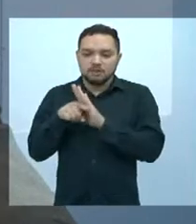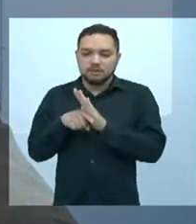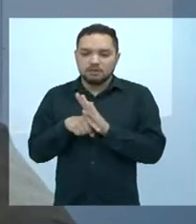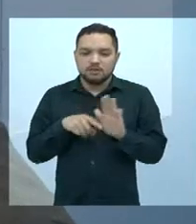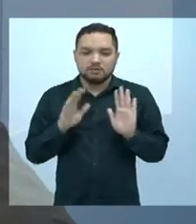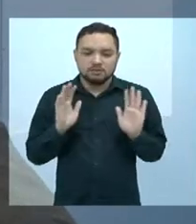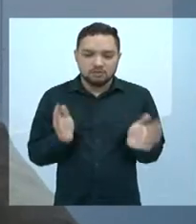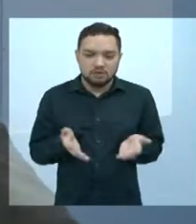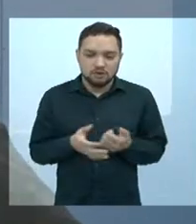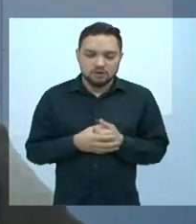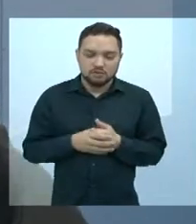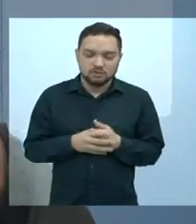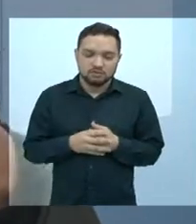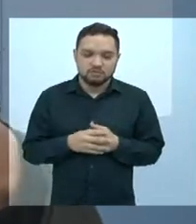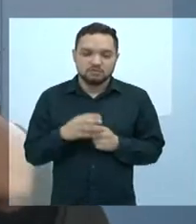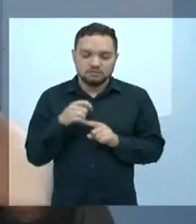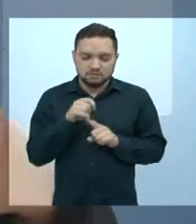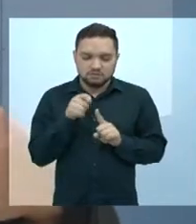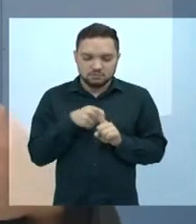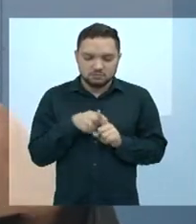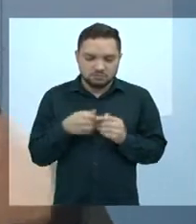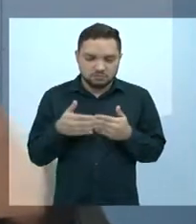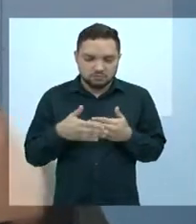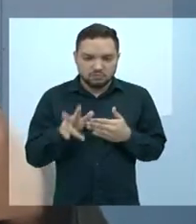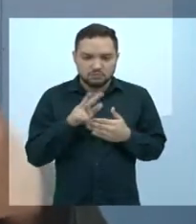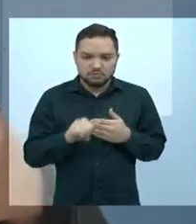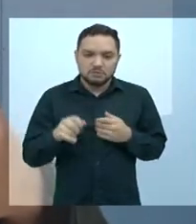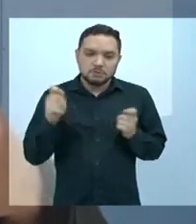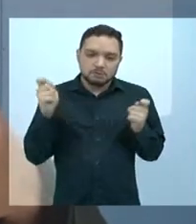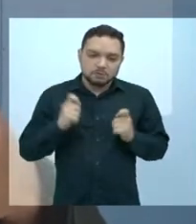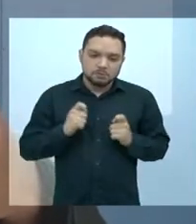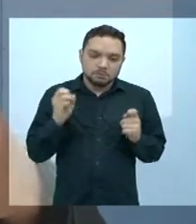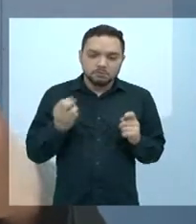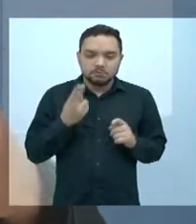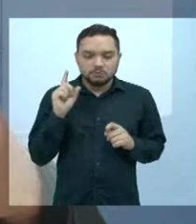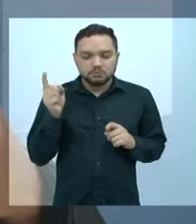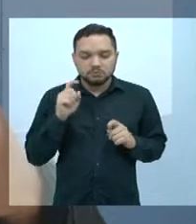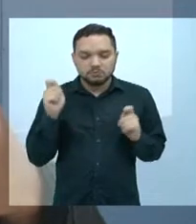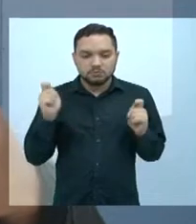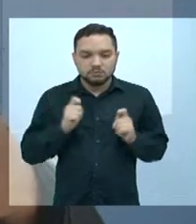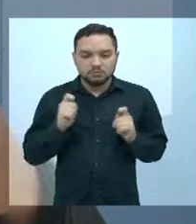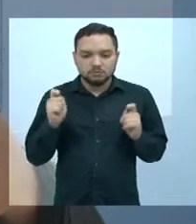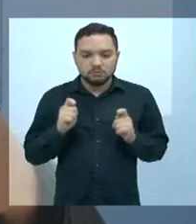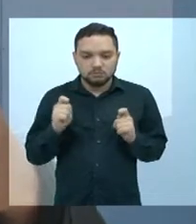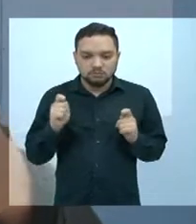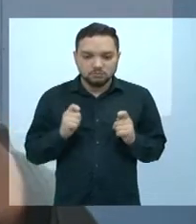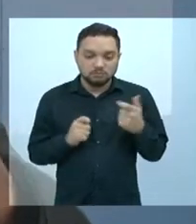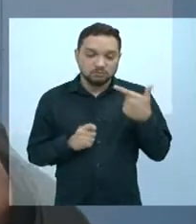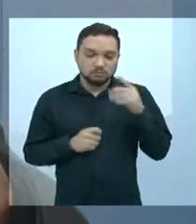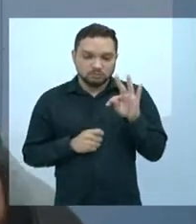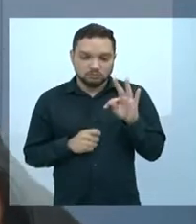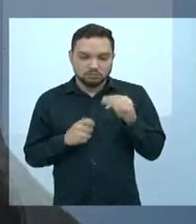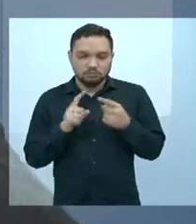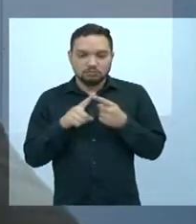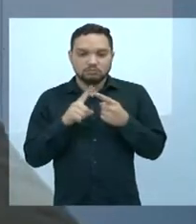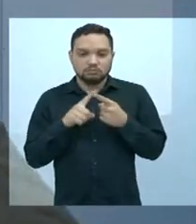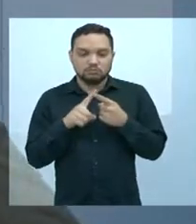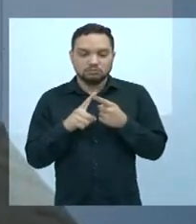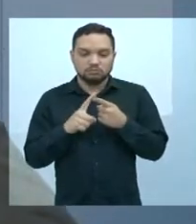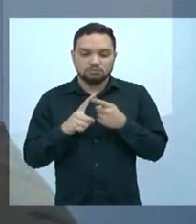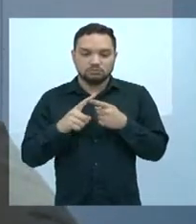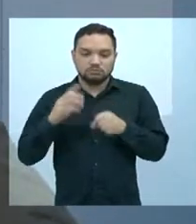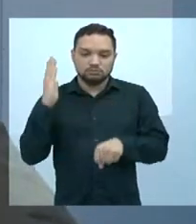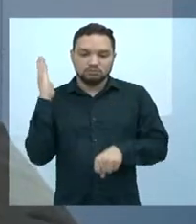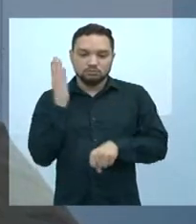alguns meses, nós vamos ter uma avaliação se ele tem ou não tem condições de não só ir ao segundo turno, como derrotar a